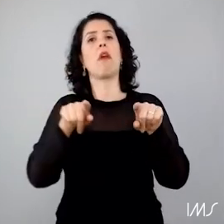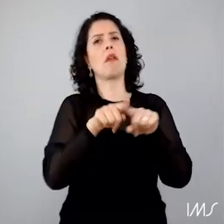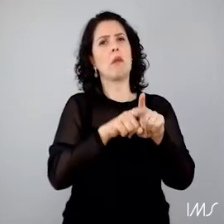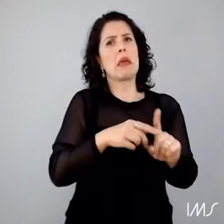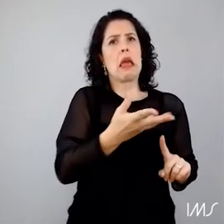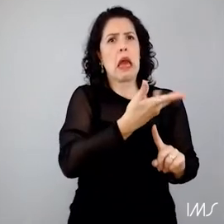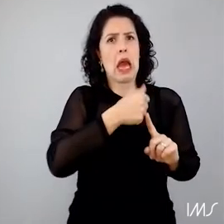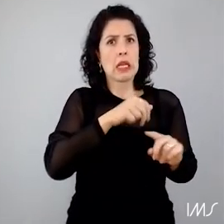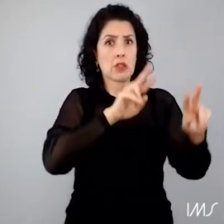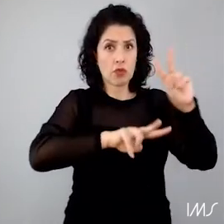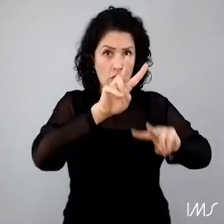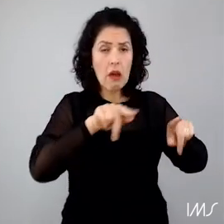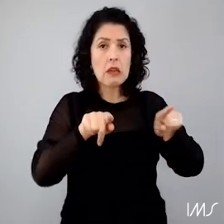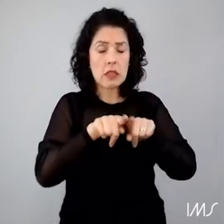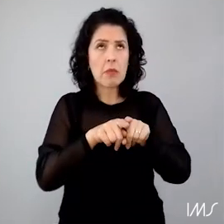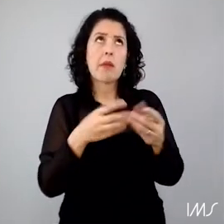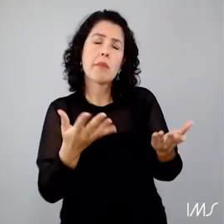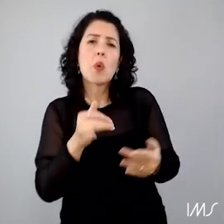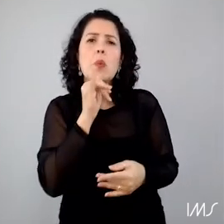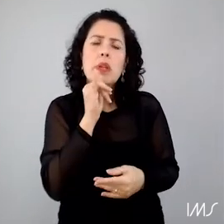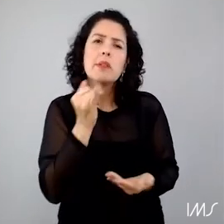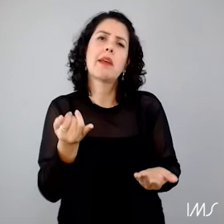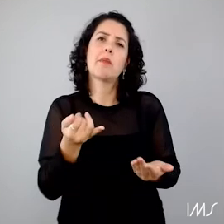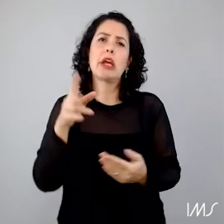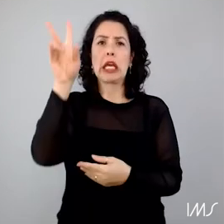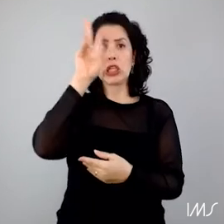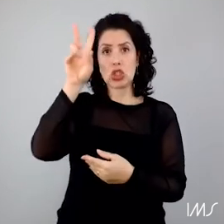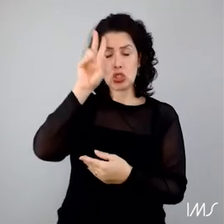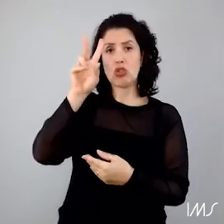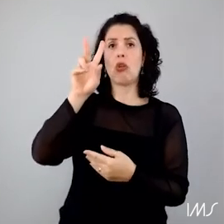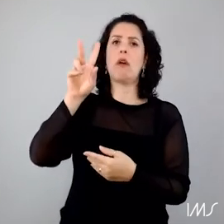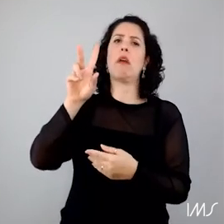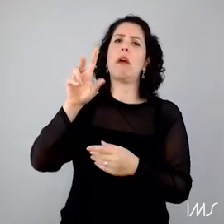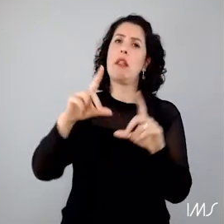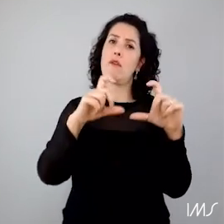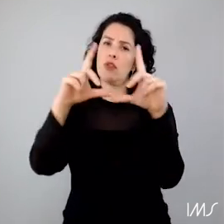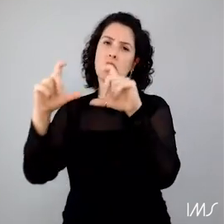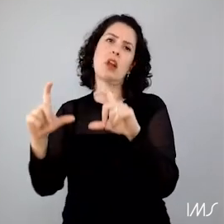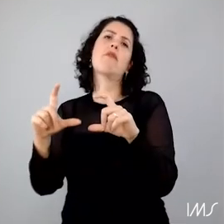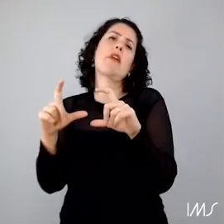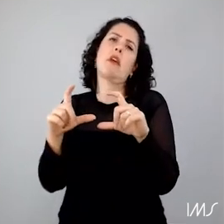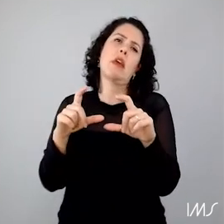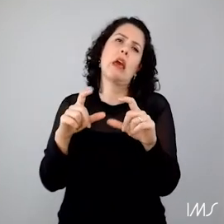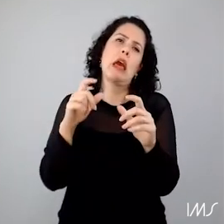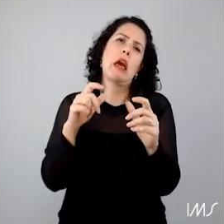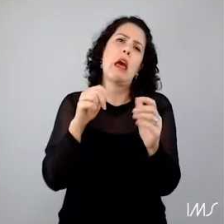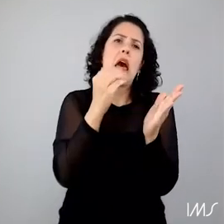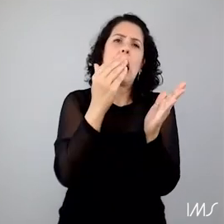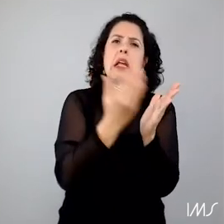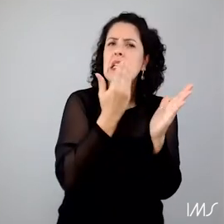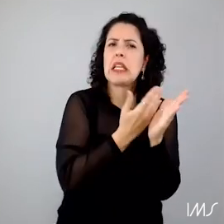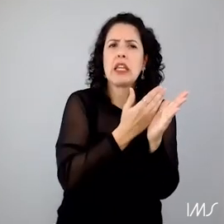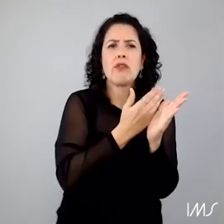Beaumont Newhall, quer dizer, todo um olhar muito, na verdade, limitado, né, a uma historiografia marcada